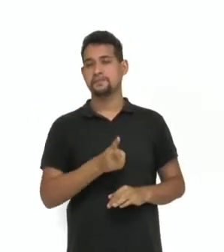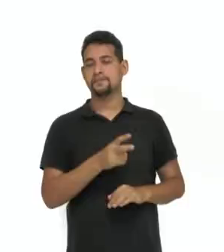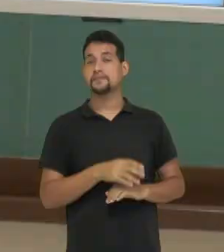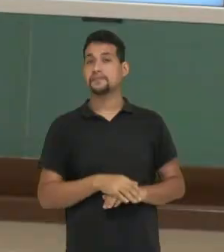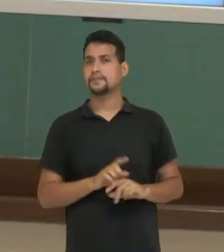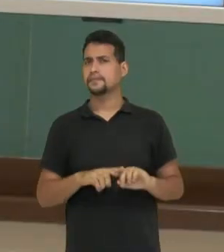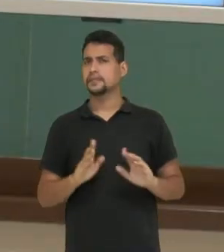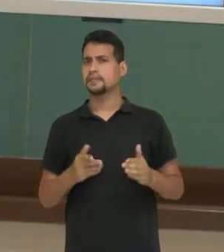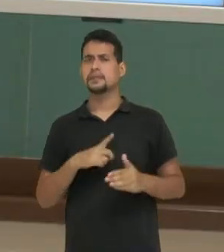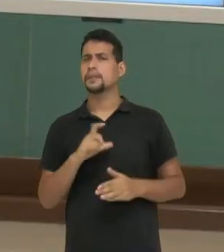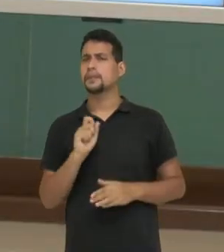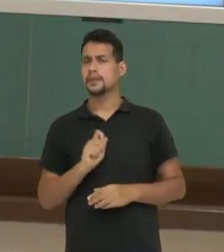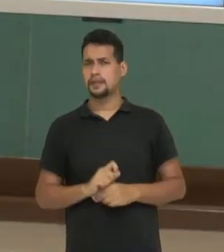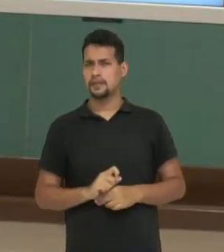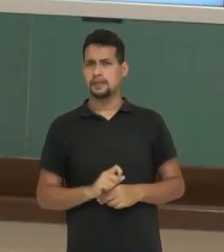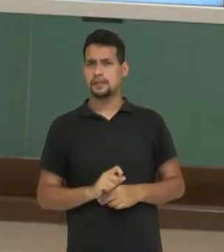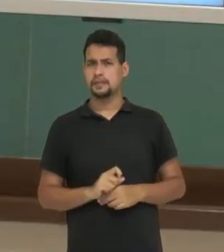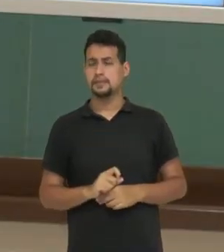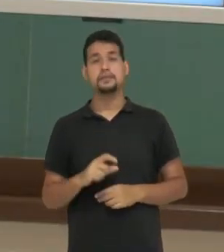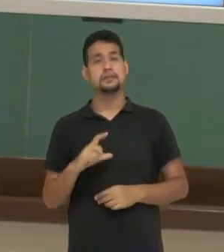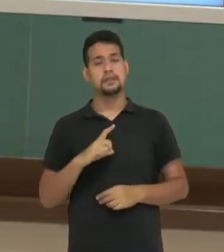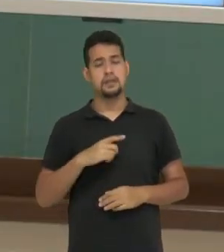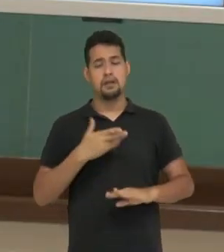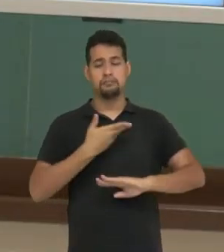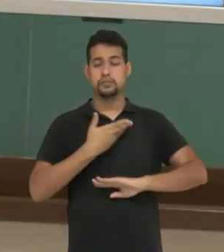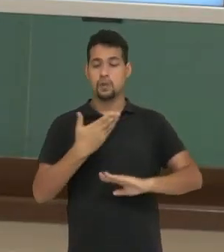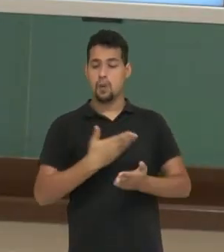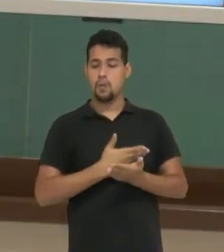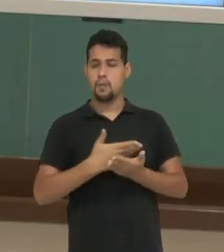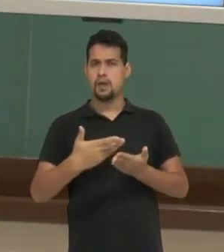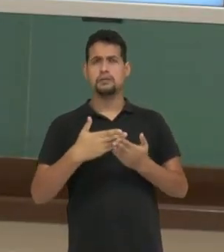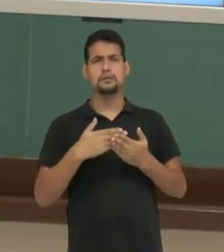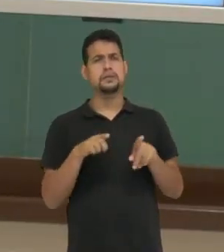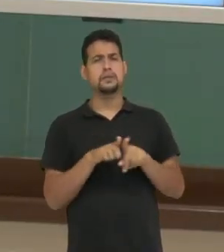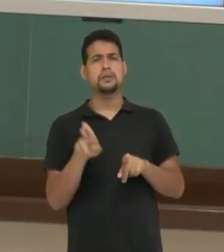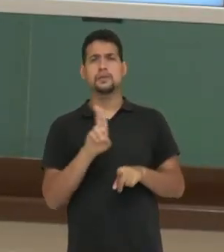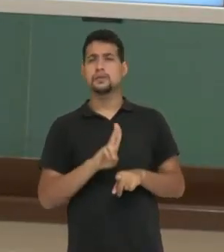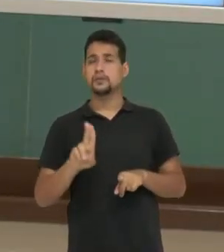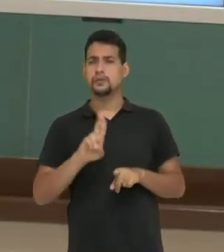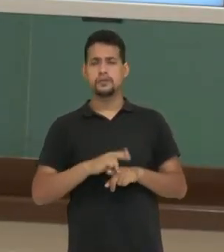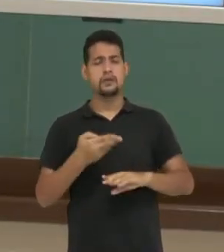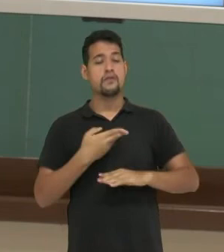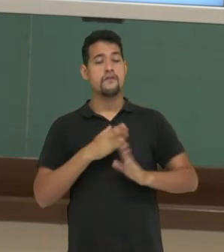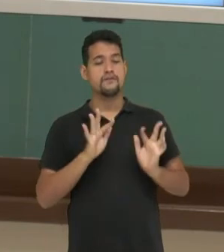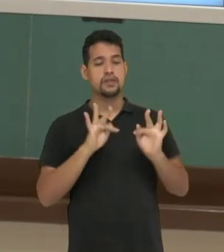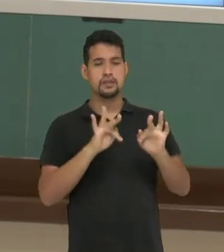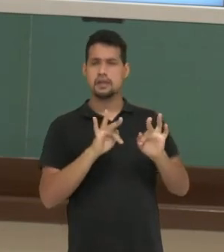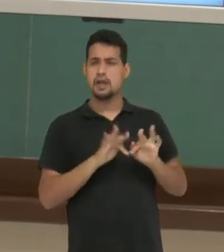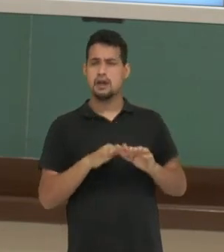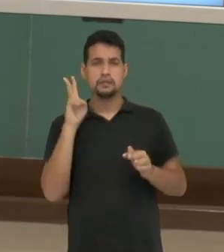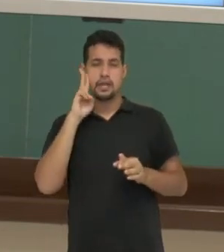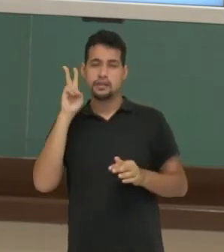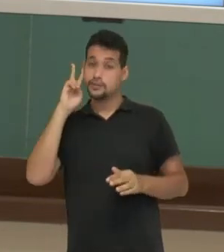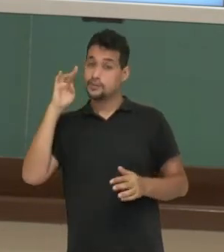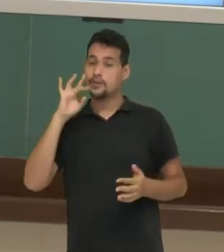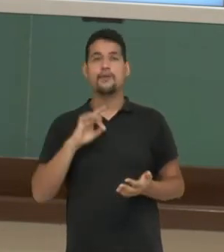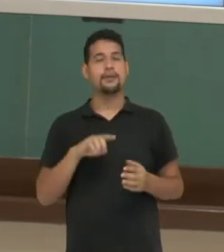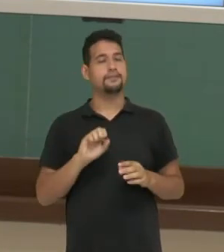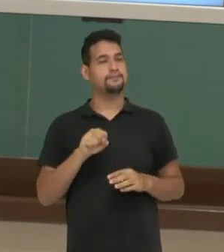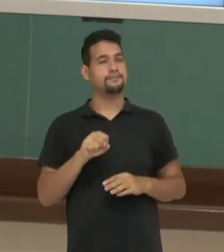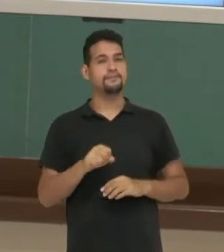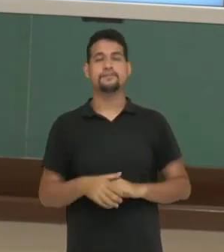Então, aqui nós temos situação inicial, as expressões e a situação final desses contos